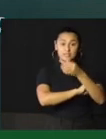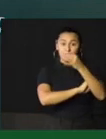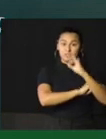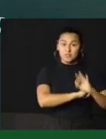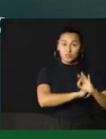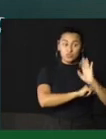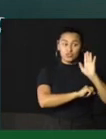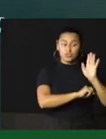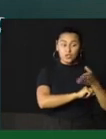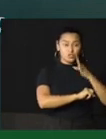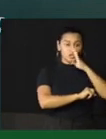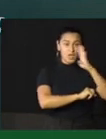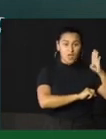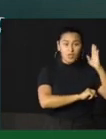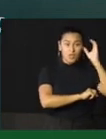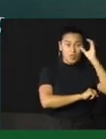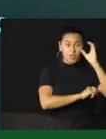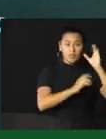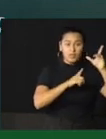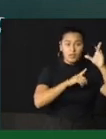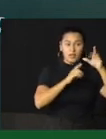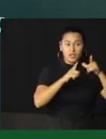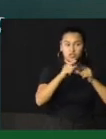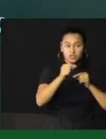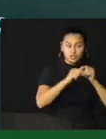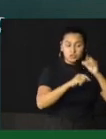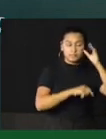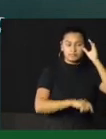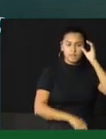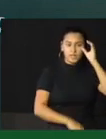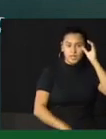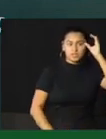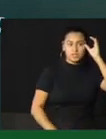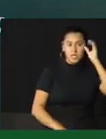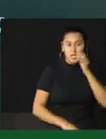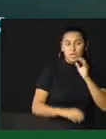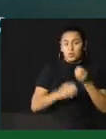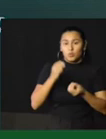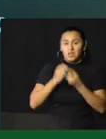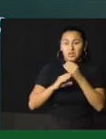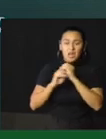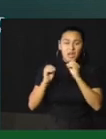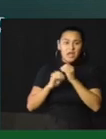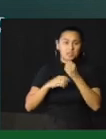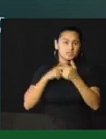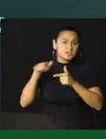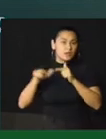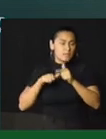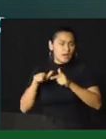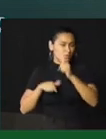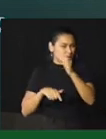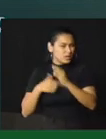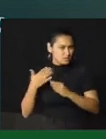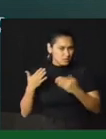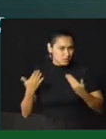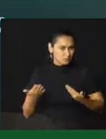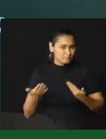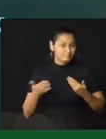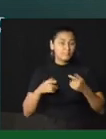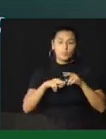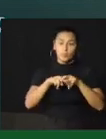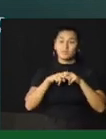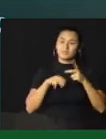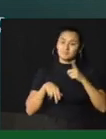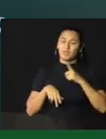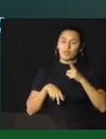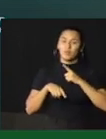China e não geram um único emprego no Brasil então acho que nós temos um desafio eh muito grande quando